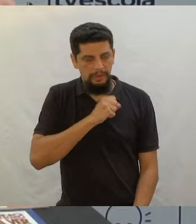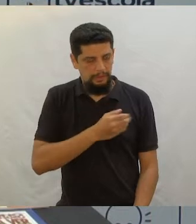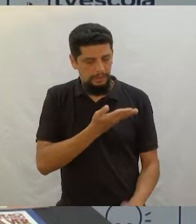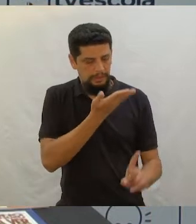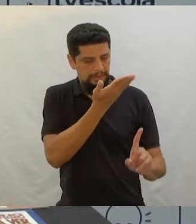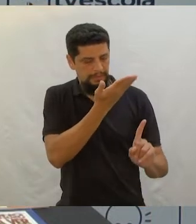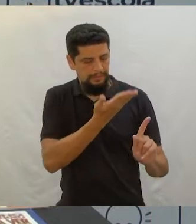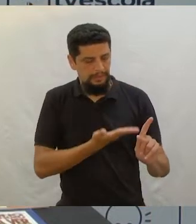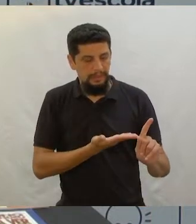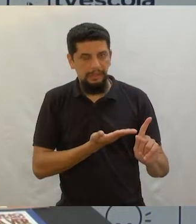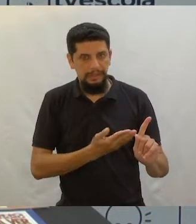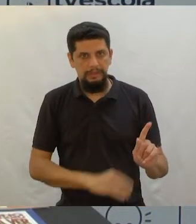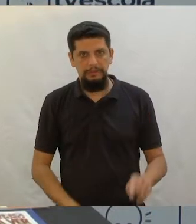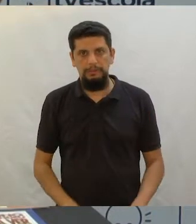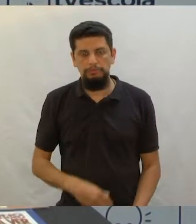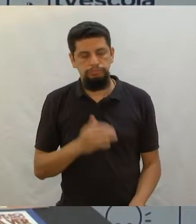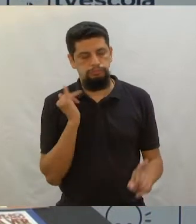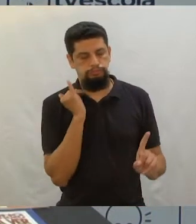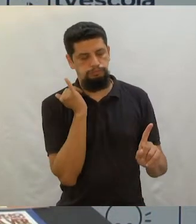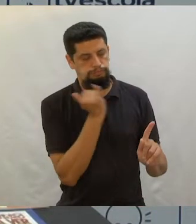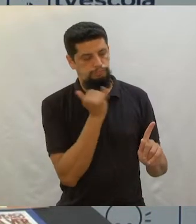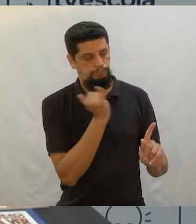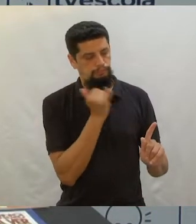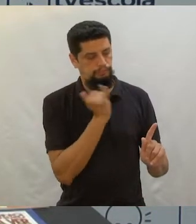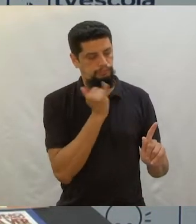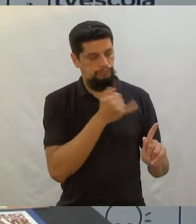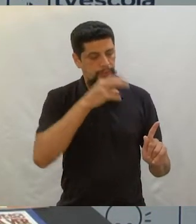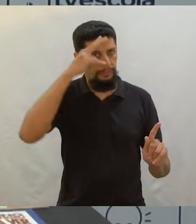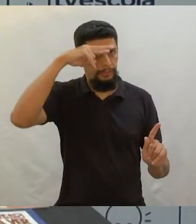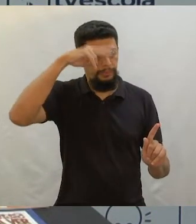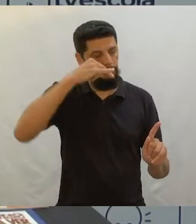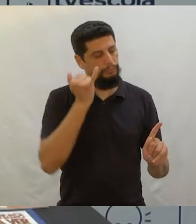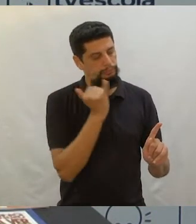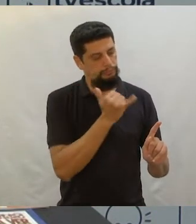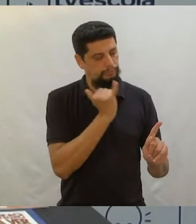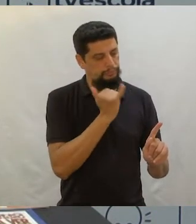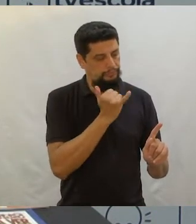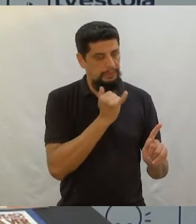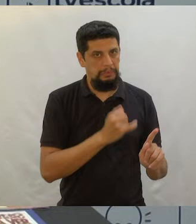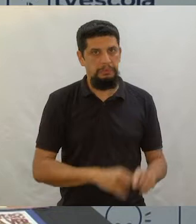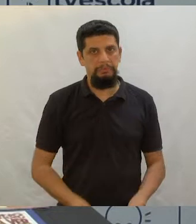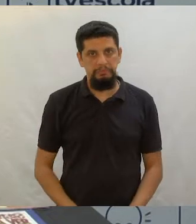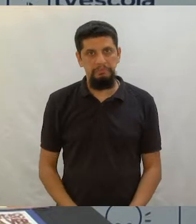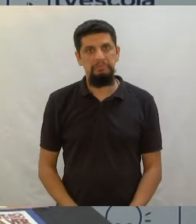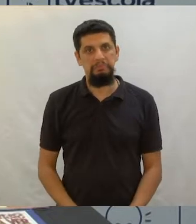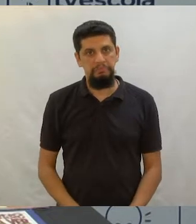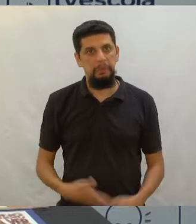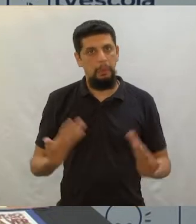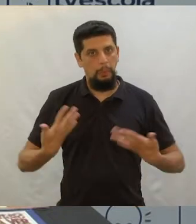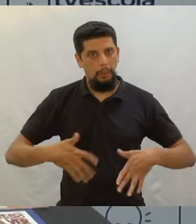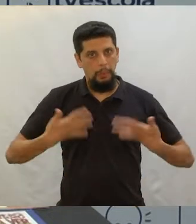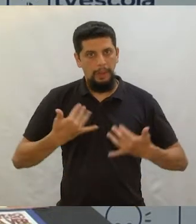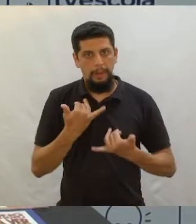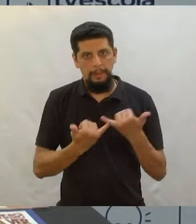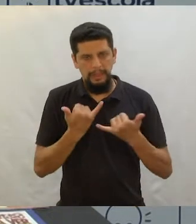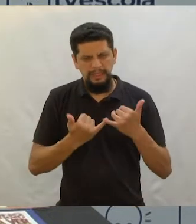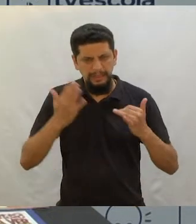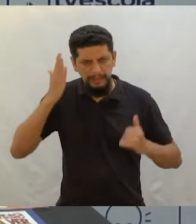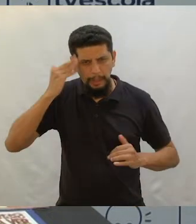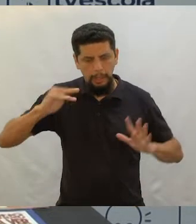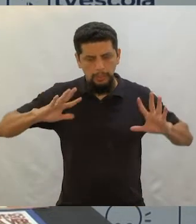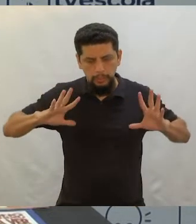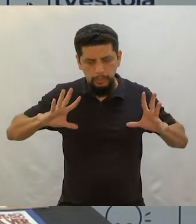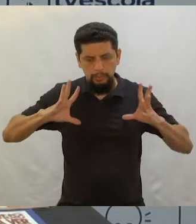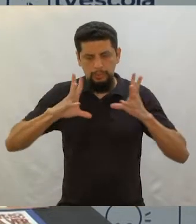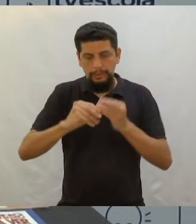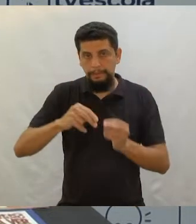Pedrinho né a dona carlotinha contava essas histórias e olha como el diz E que histórias parecia que sabia todas